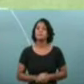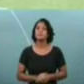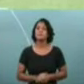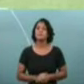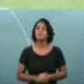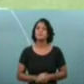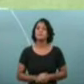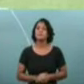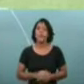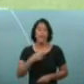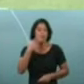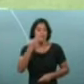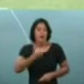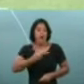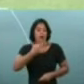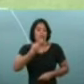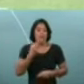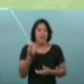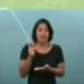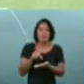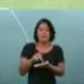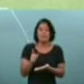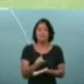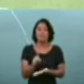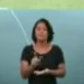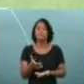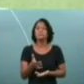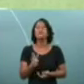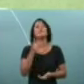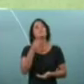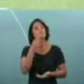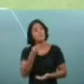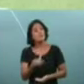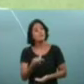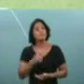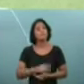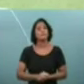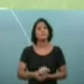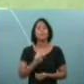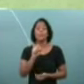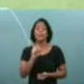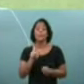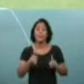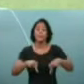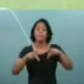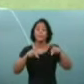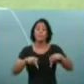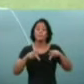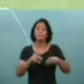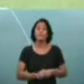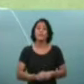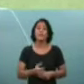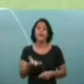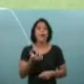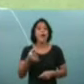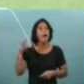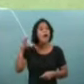superdimensionando a realidade, e sim falando o que a população quer